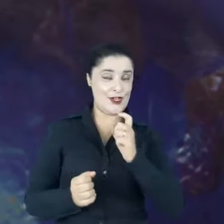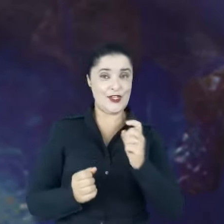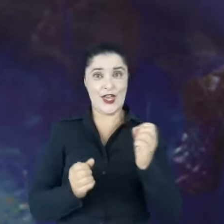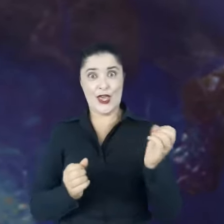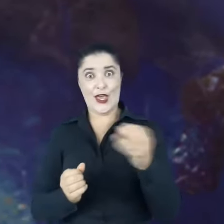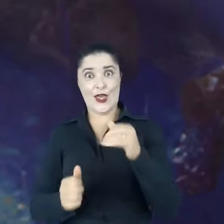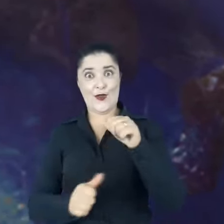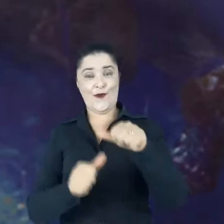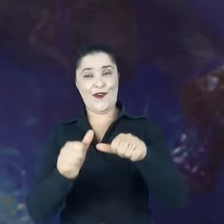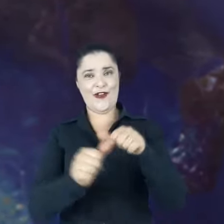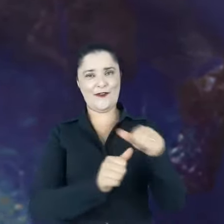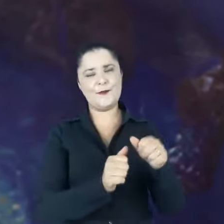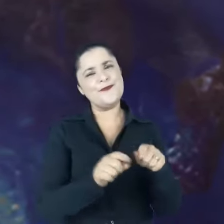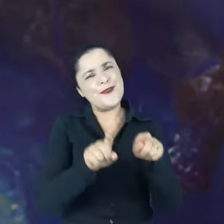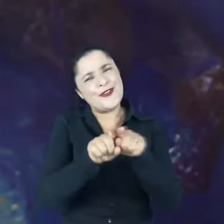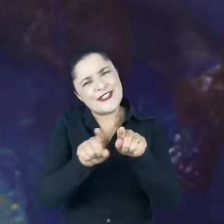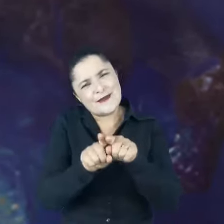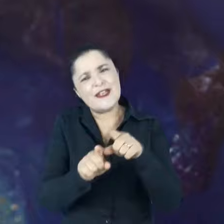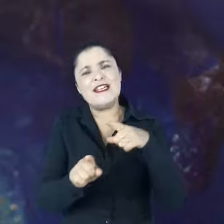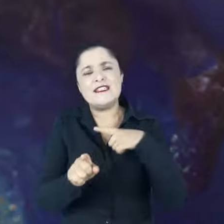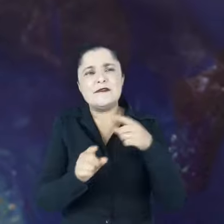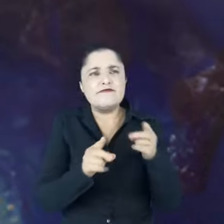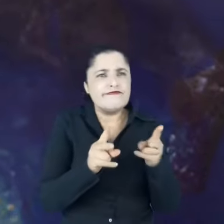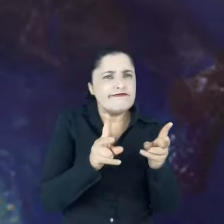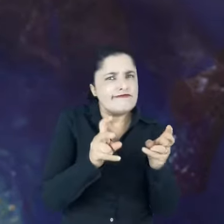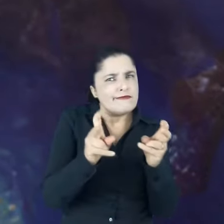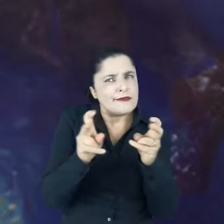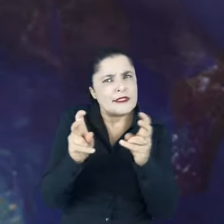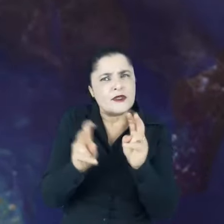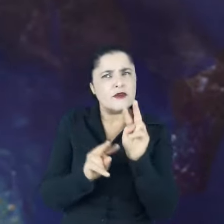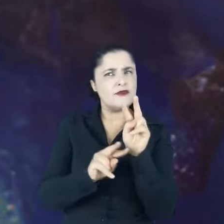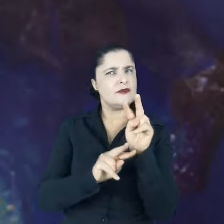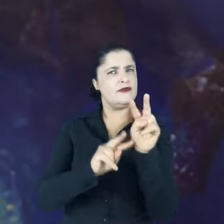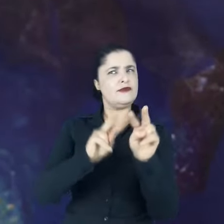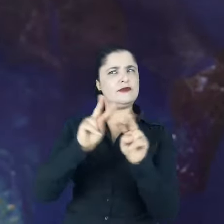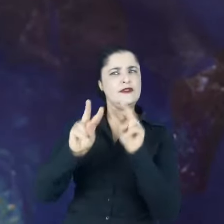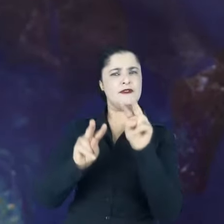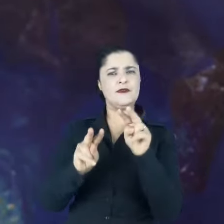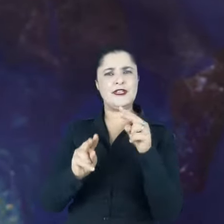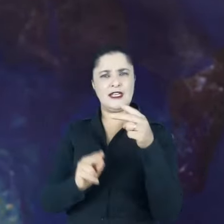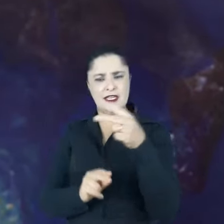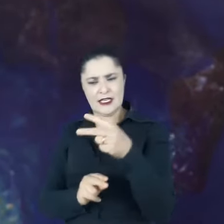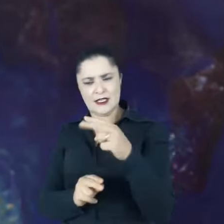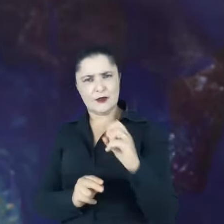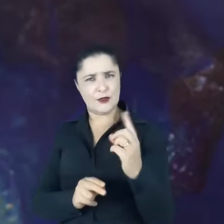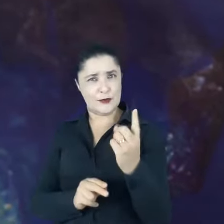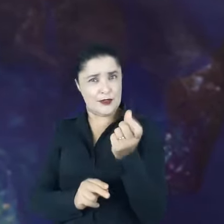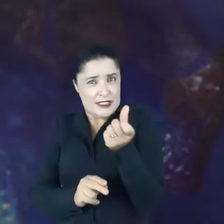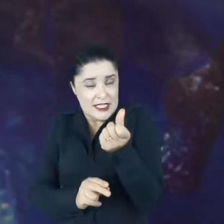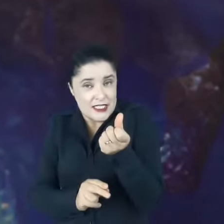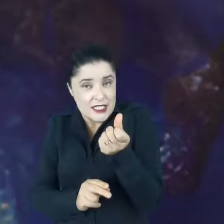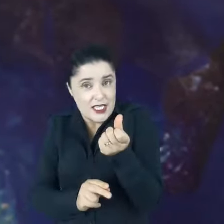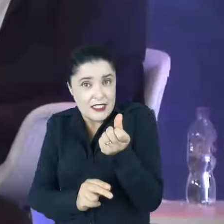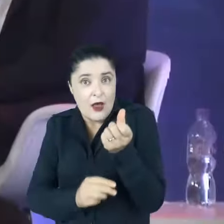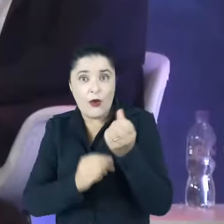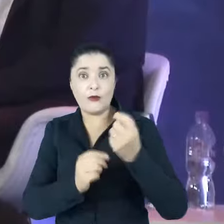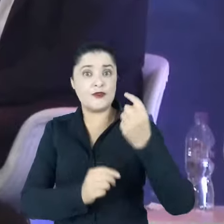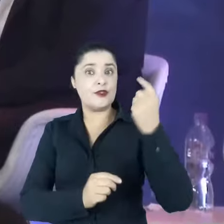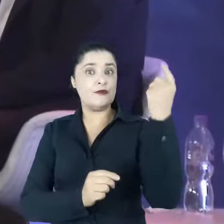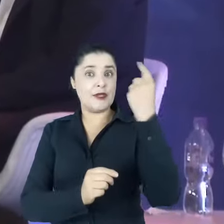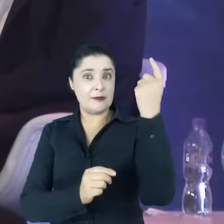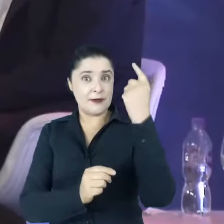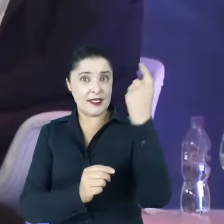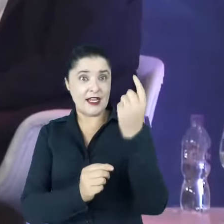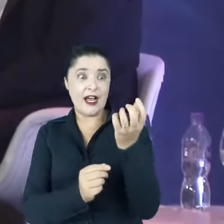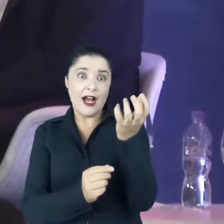tivemos essa percepção e visão lá em 2016, quando fomos um dos primeiros a aderirem ao Acordo